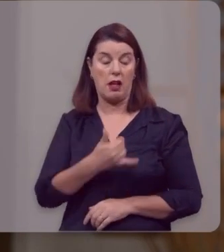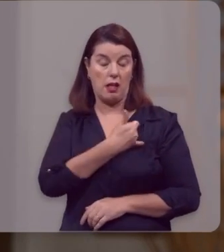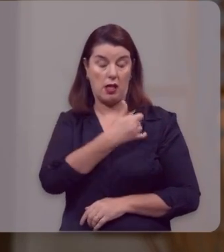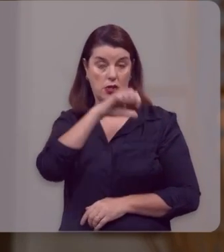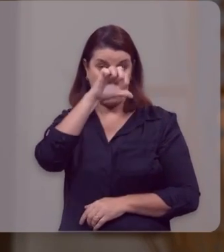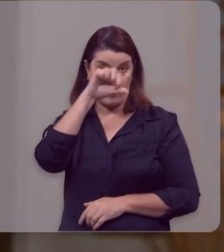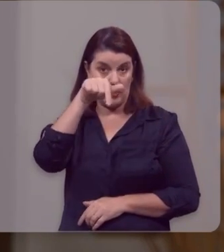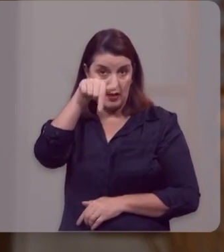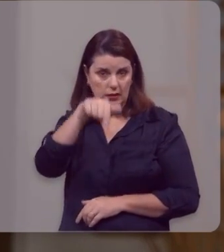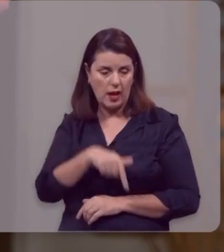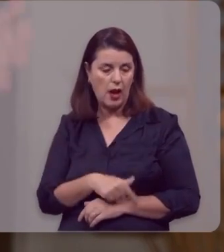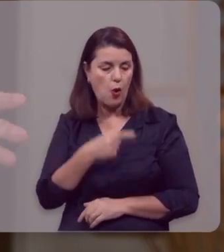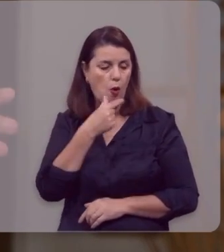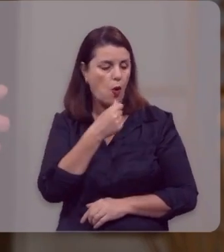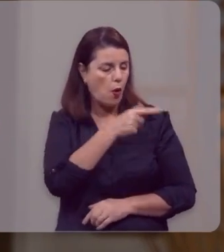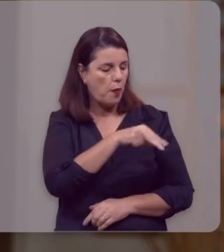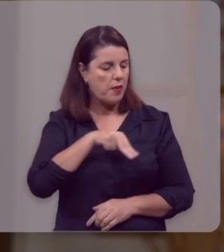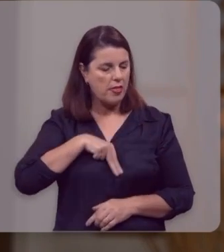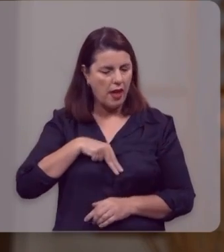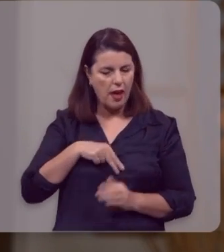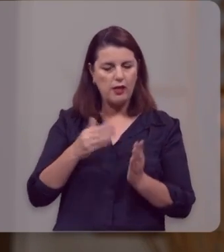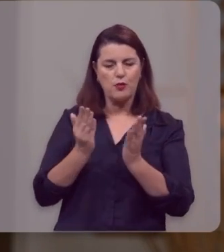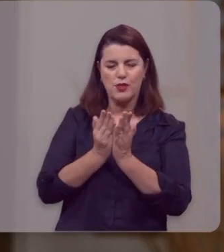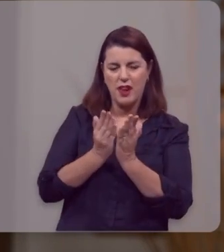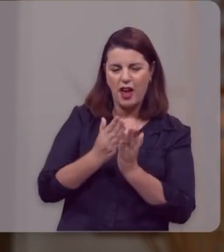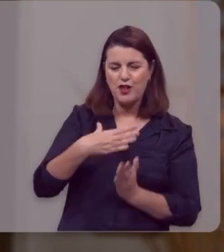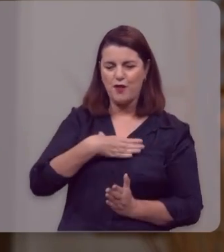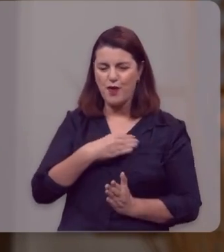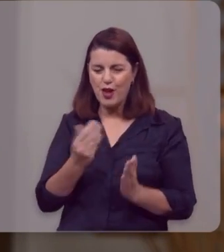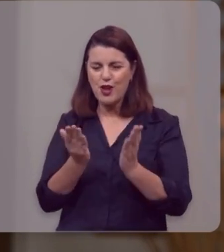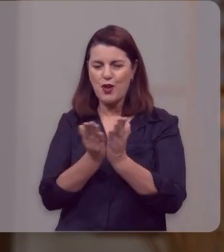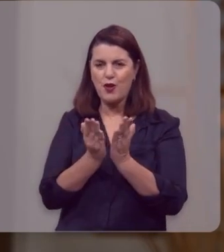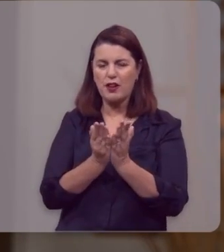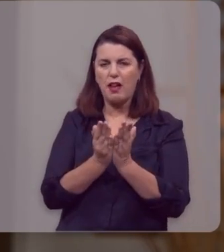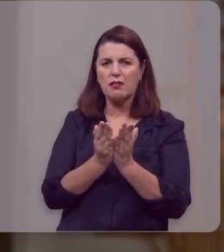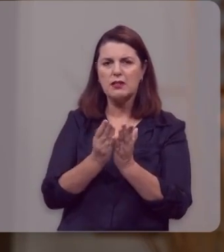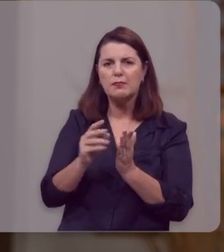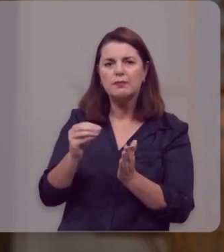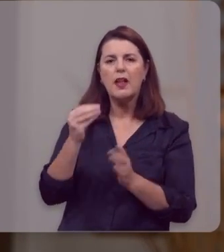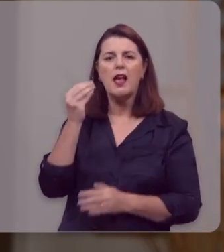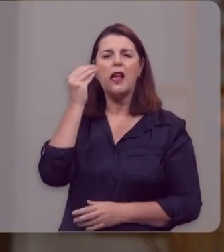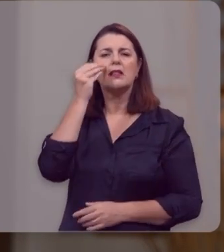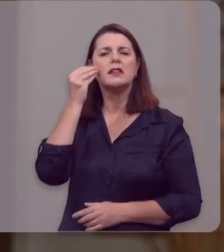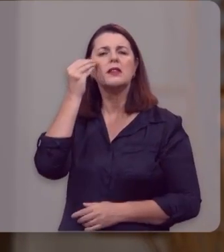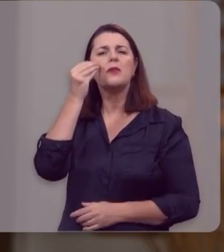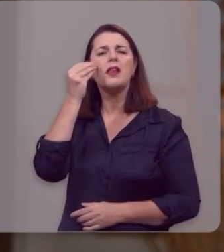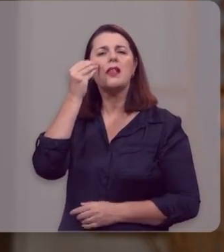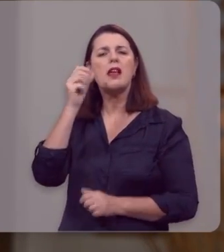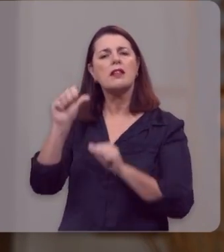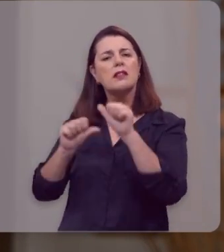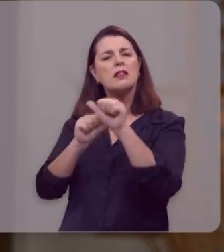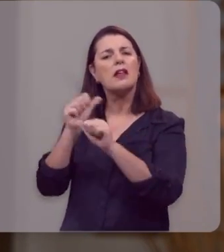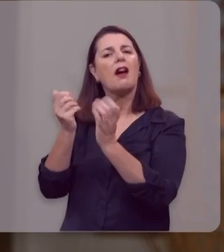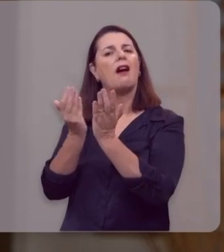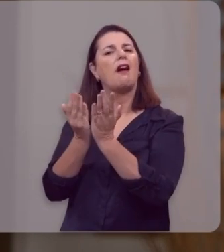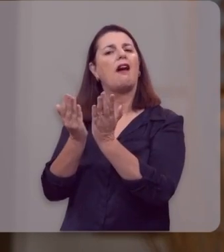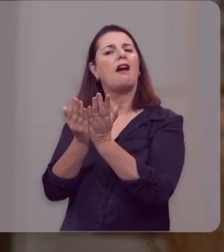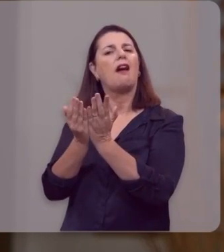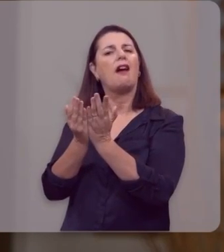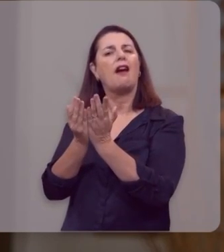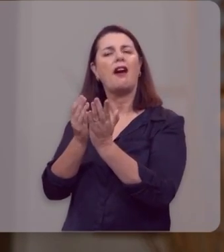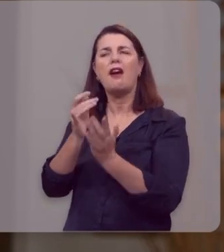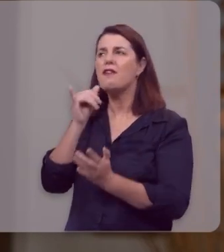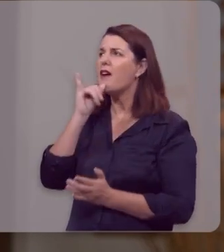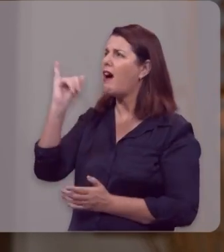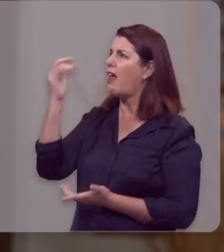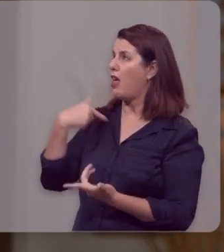anos, este neto de crente, filho de crente, vai ter a sua experiência de conversão e vai afirmar, vi o